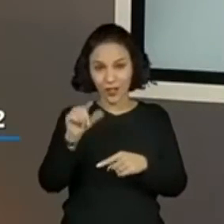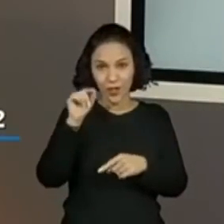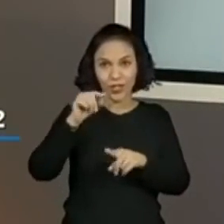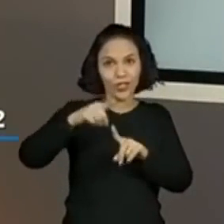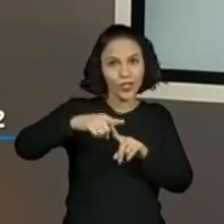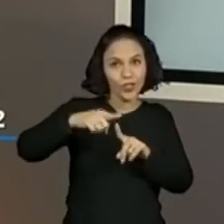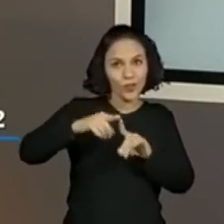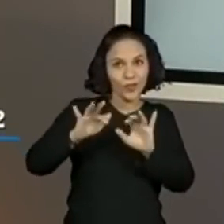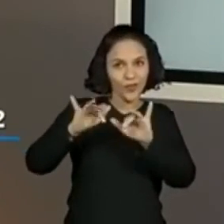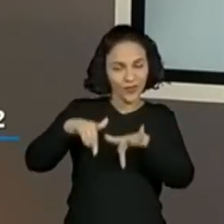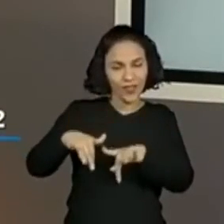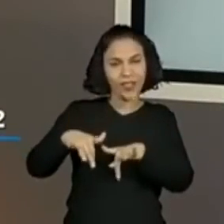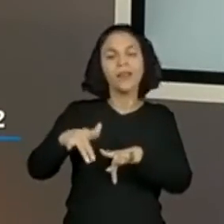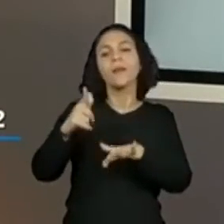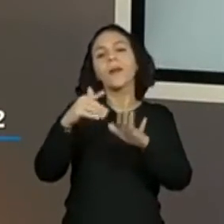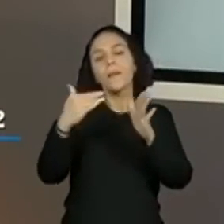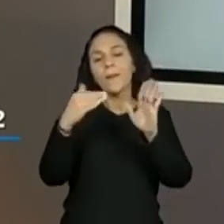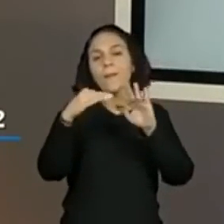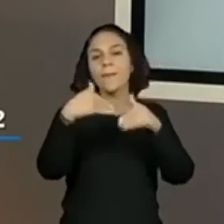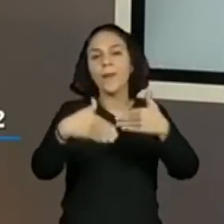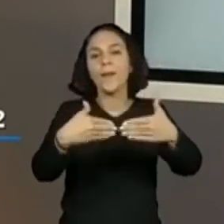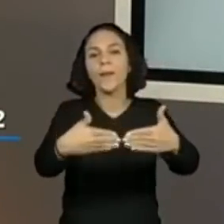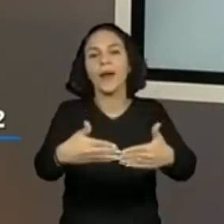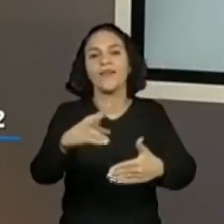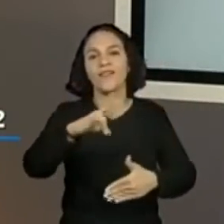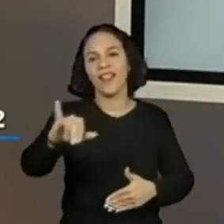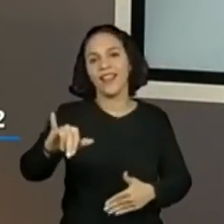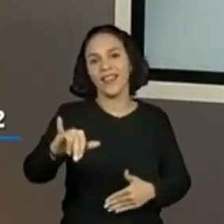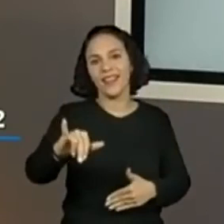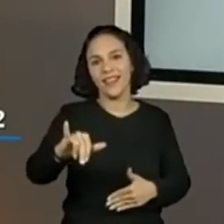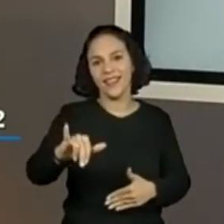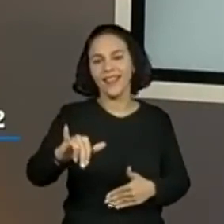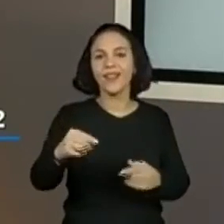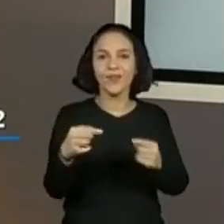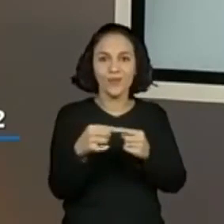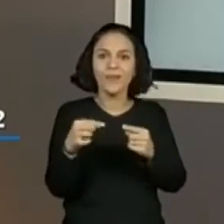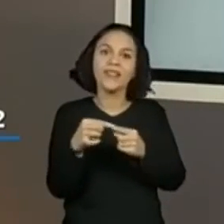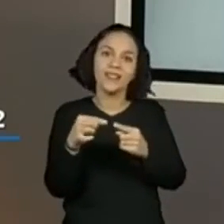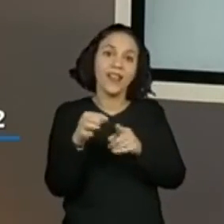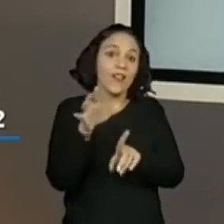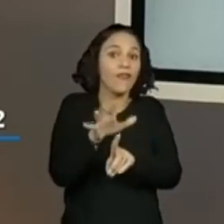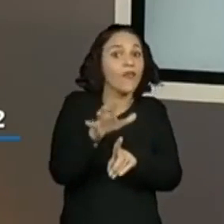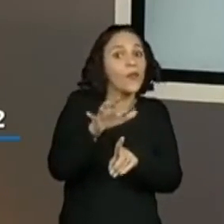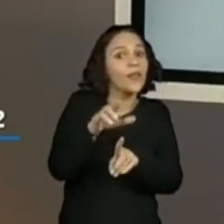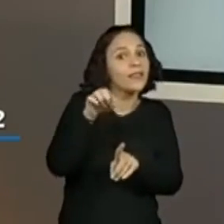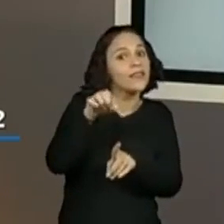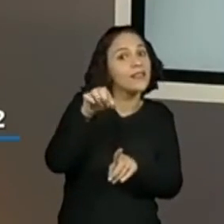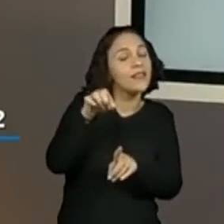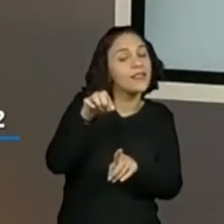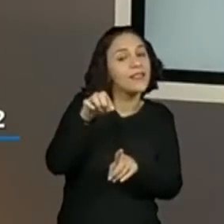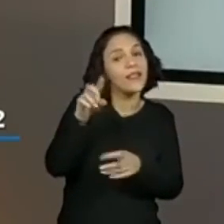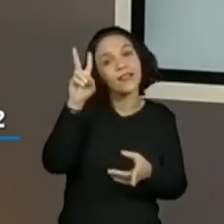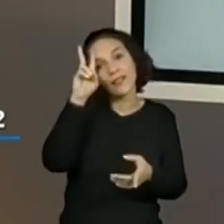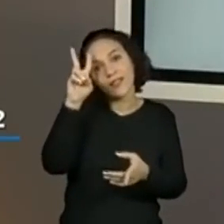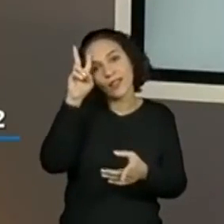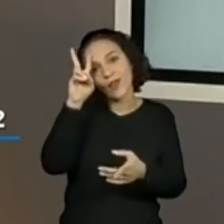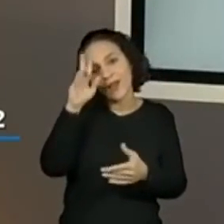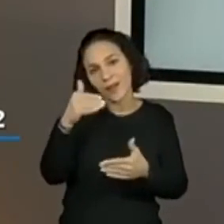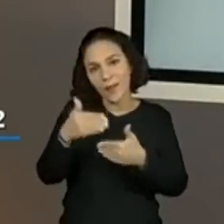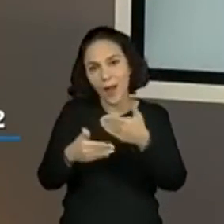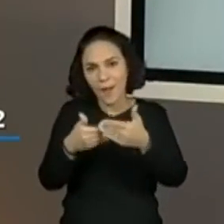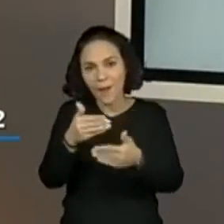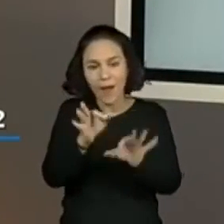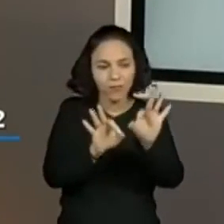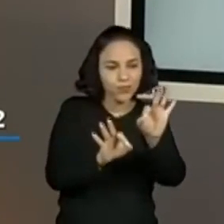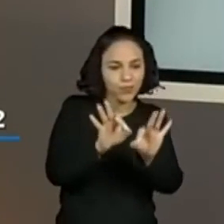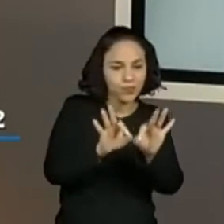acontecimentos. Porque a partir da minha escolha, a partir do que eu quero para o meu conto, que eu vou planejar